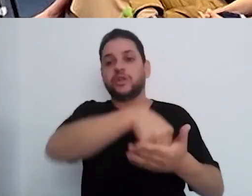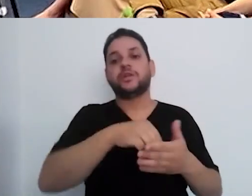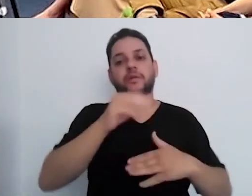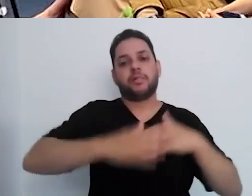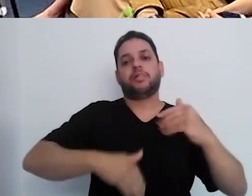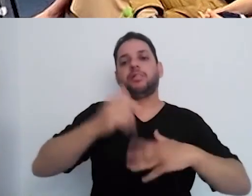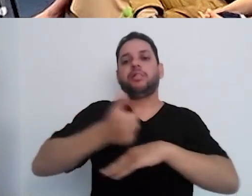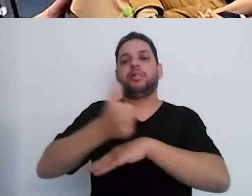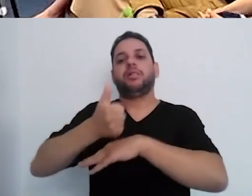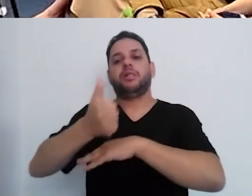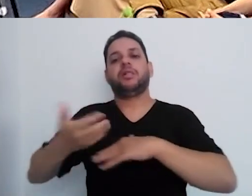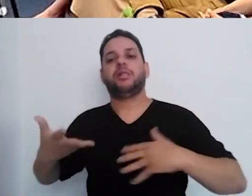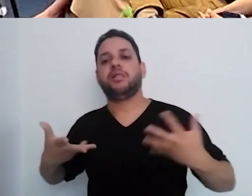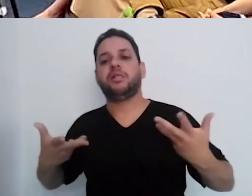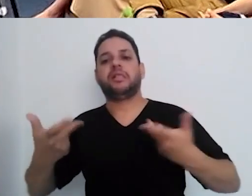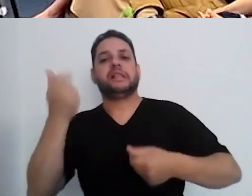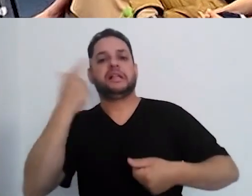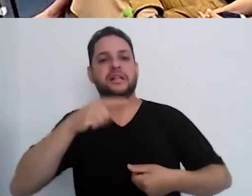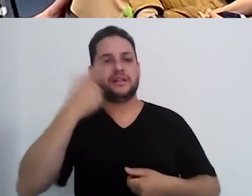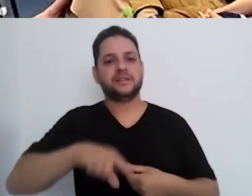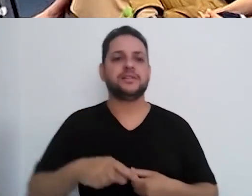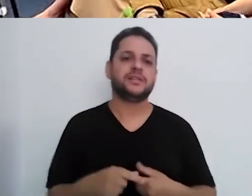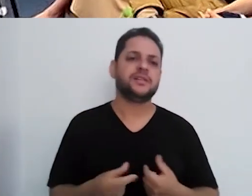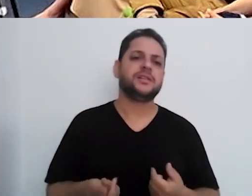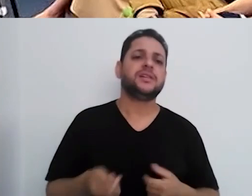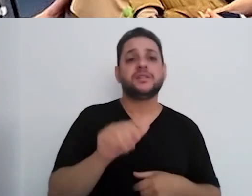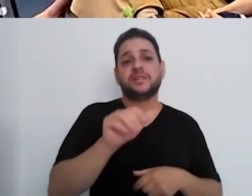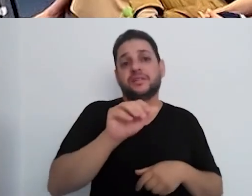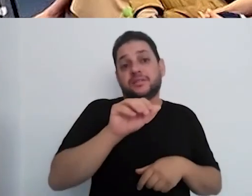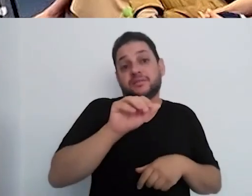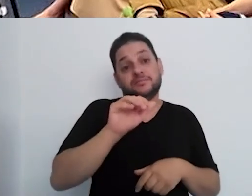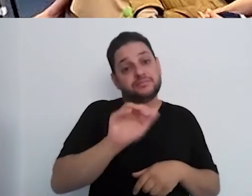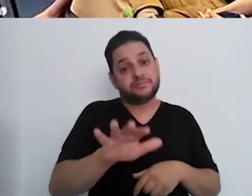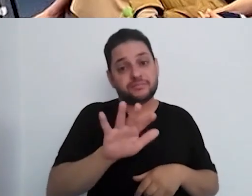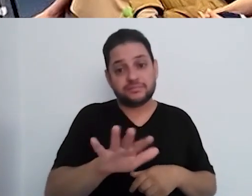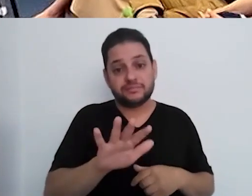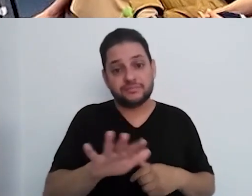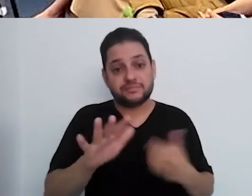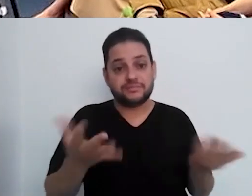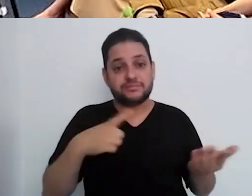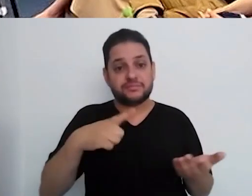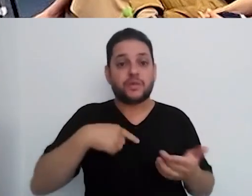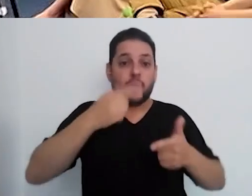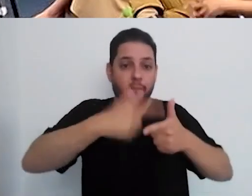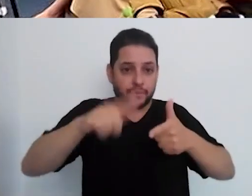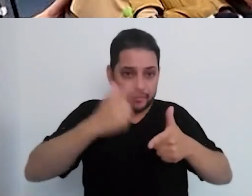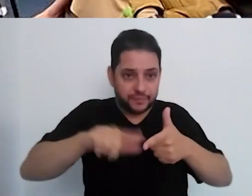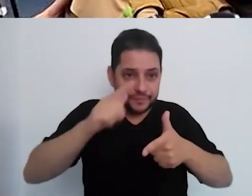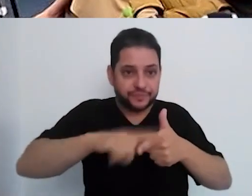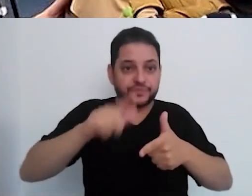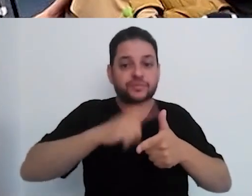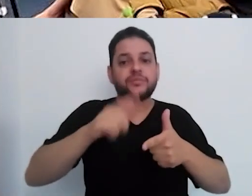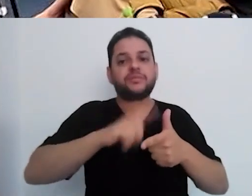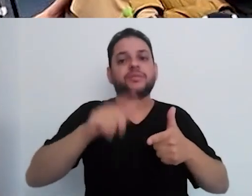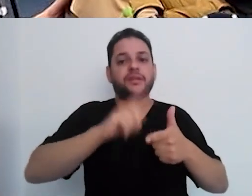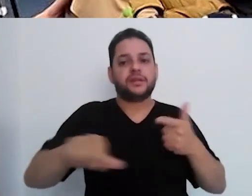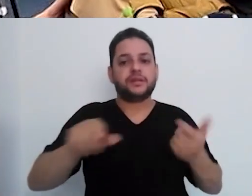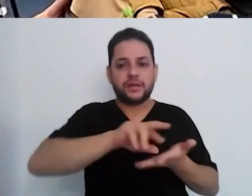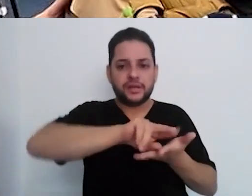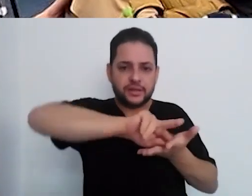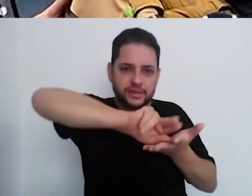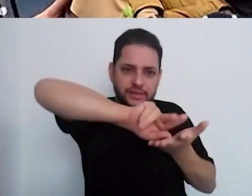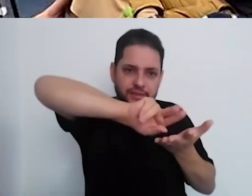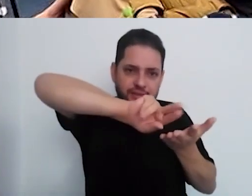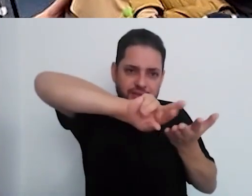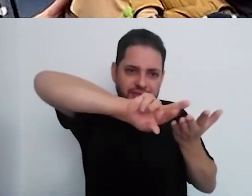suficiente, que é possível, né? Mas em termos, enfim, do tamanho, o tamanho do problema, o número de processos que tem, você